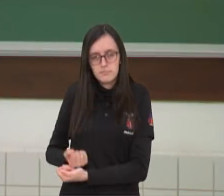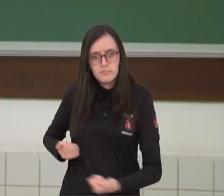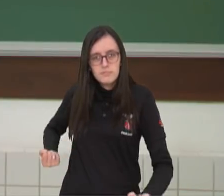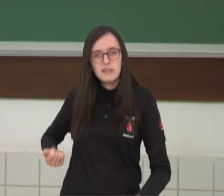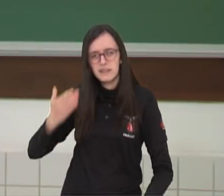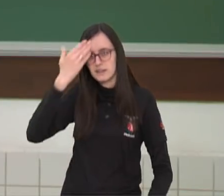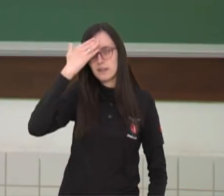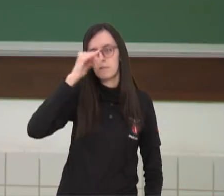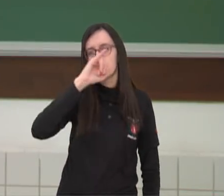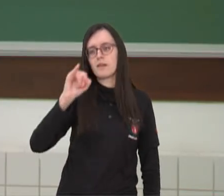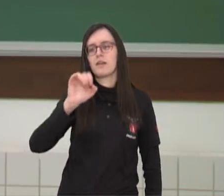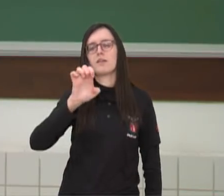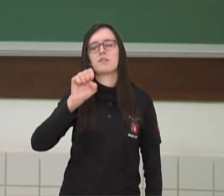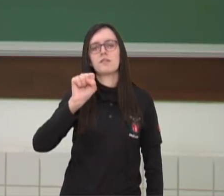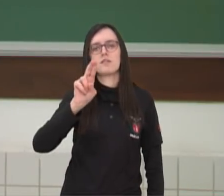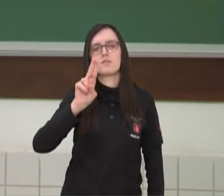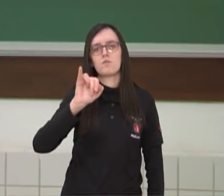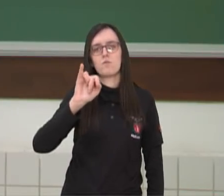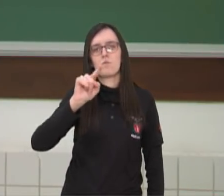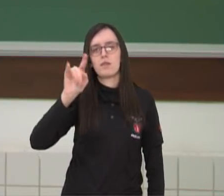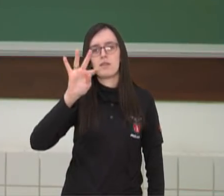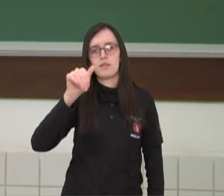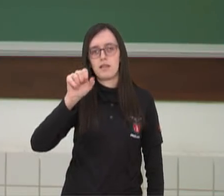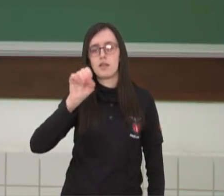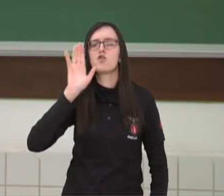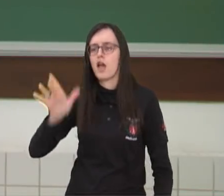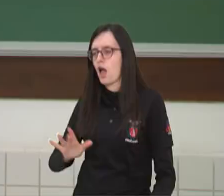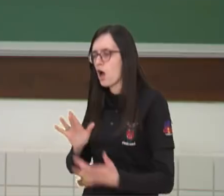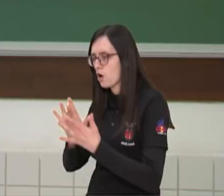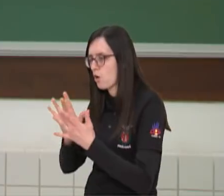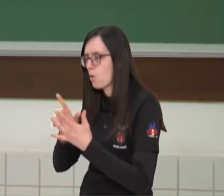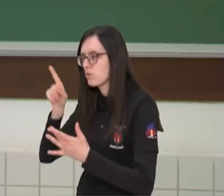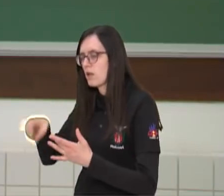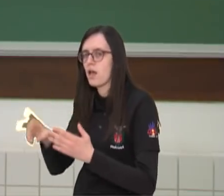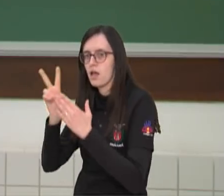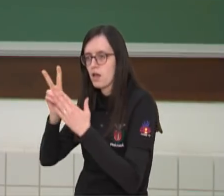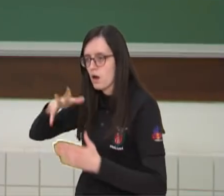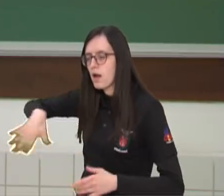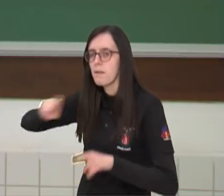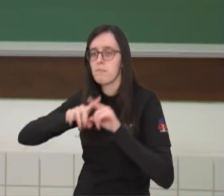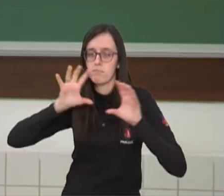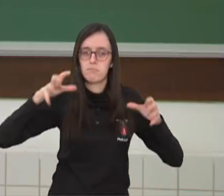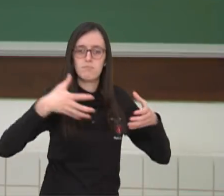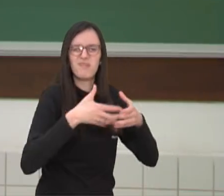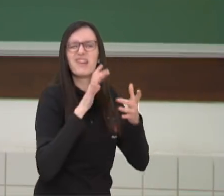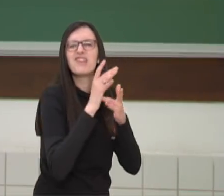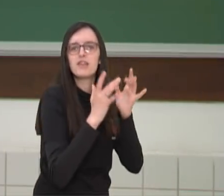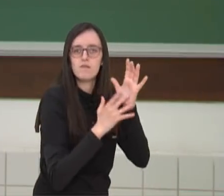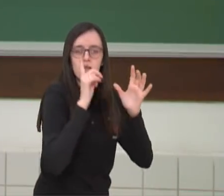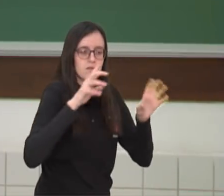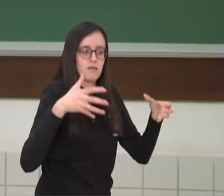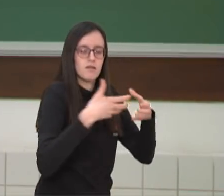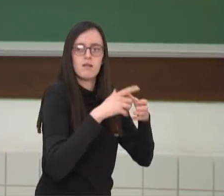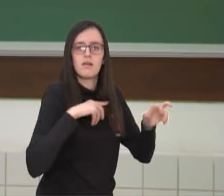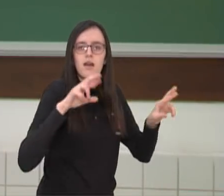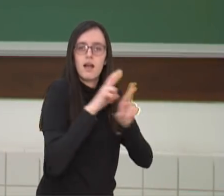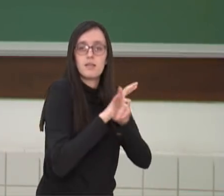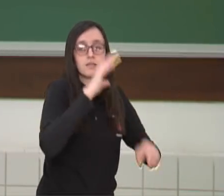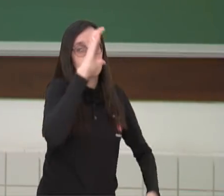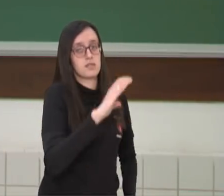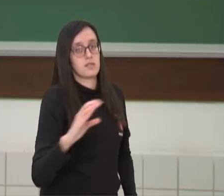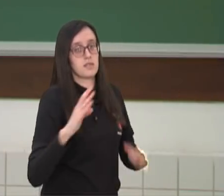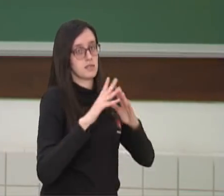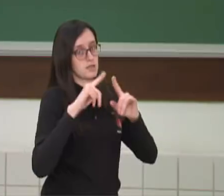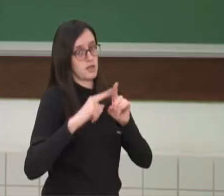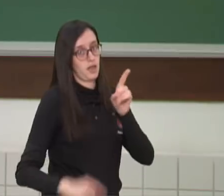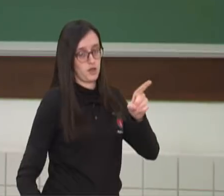tinham contato com os povos indígenas, mas eles eram, a Companhia de Jesus é uma ordem religiosa ligada à Igreja Católica.